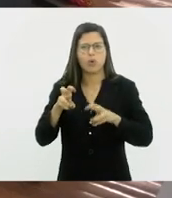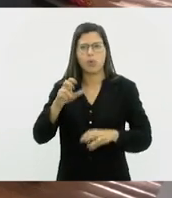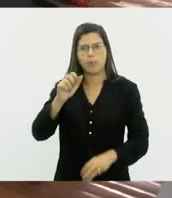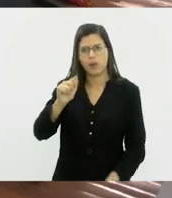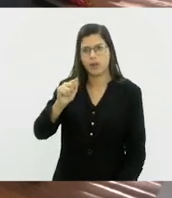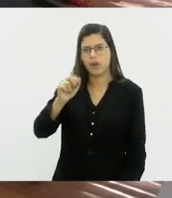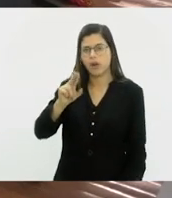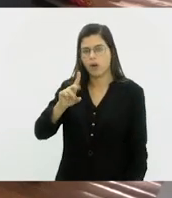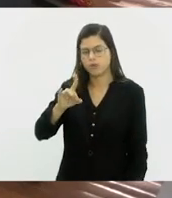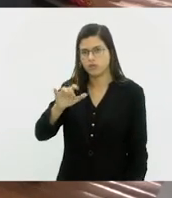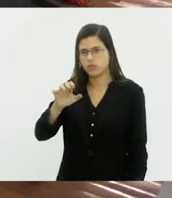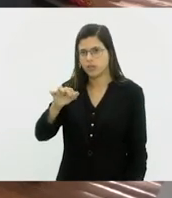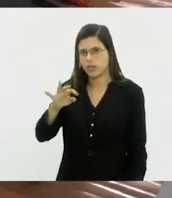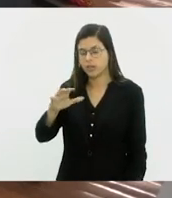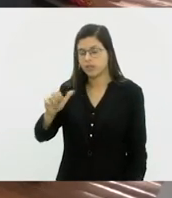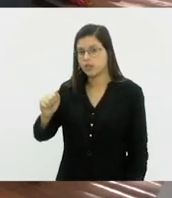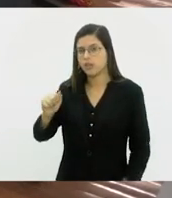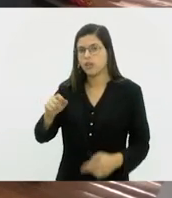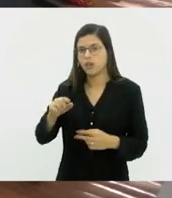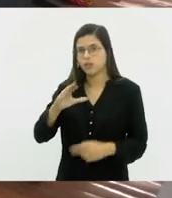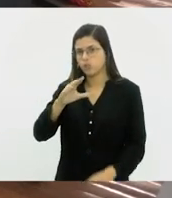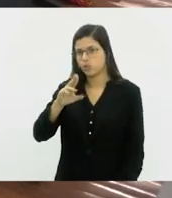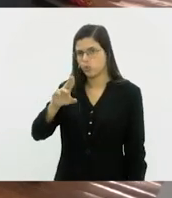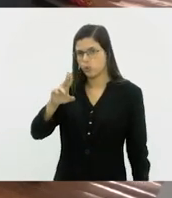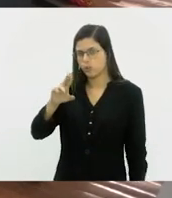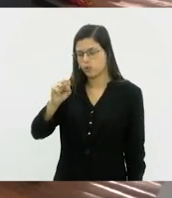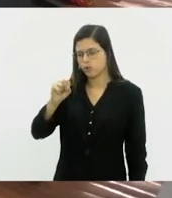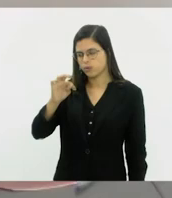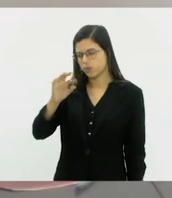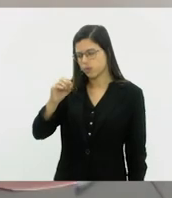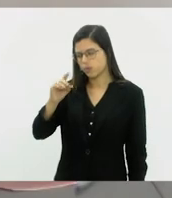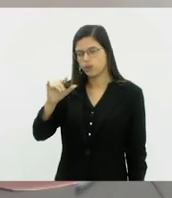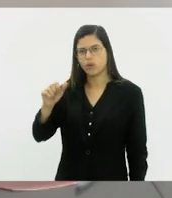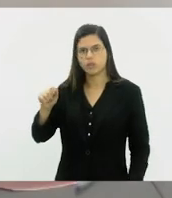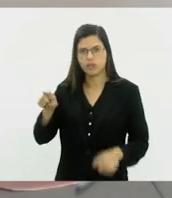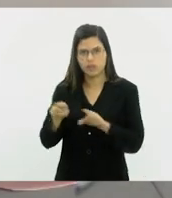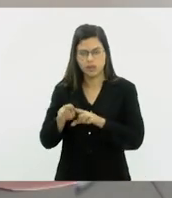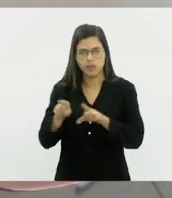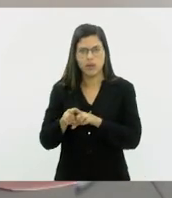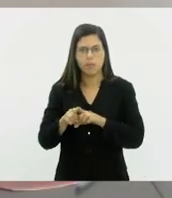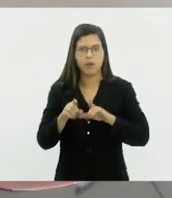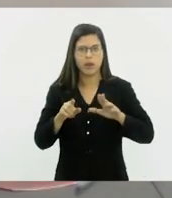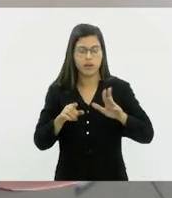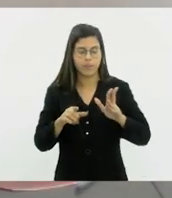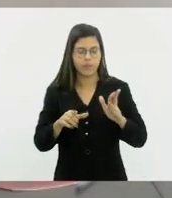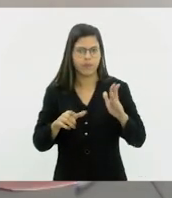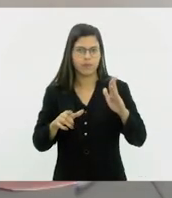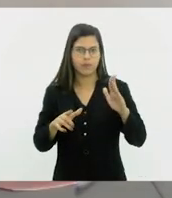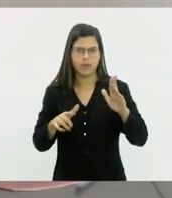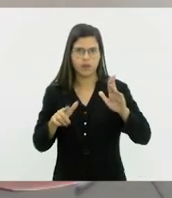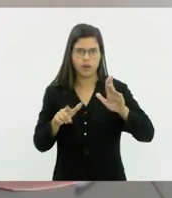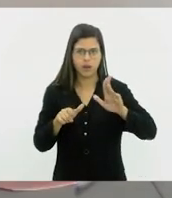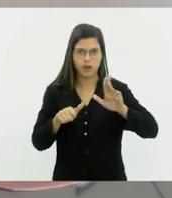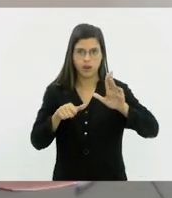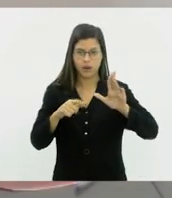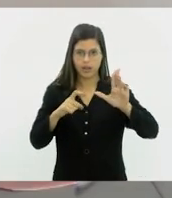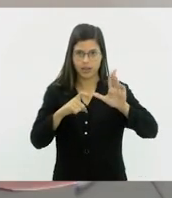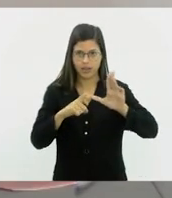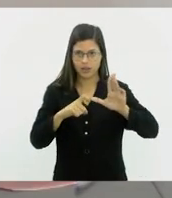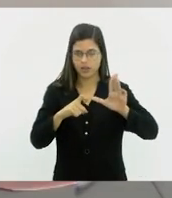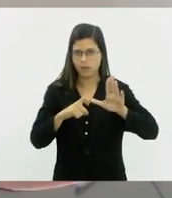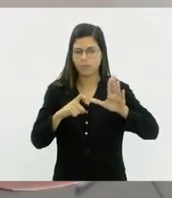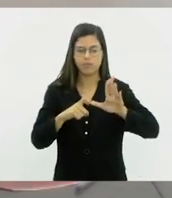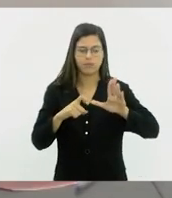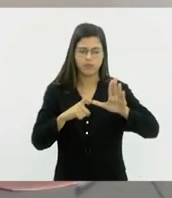A Lei do cannabis medicinal é bom as pessoas se darem conta várias audiências como essas geraram leis e